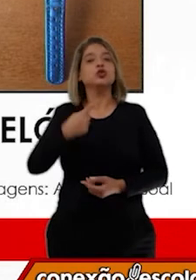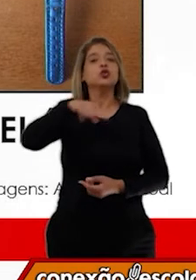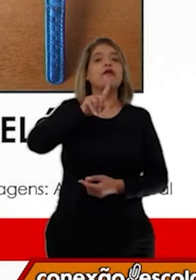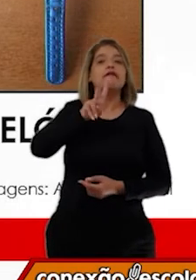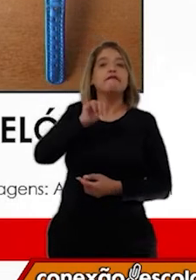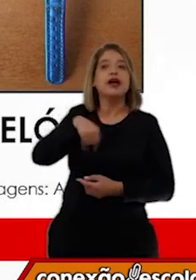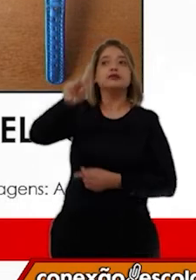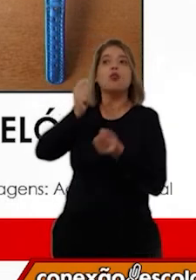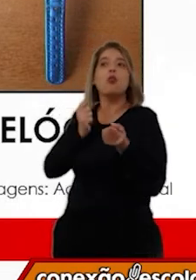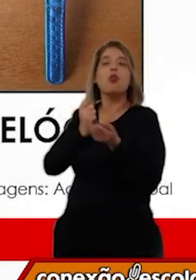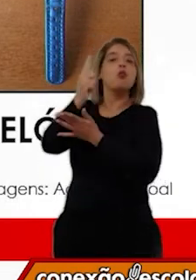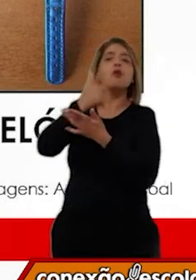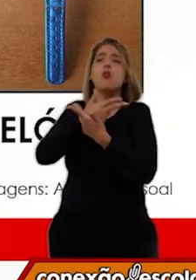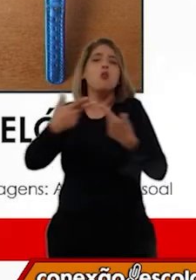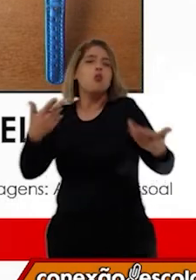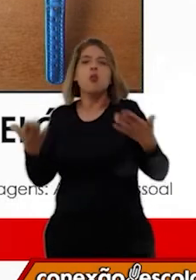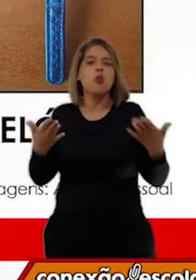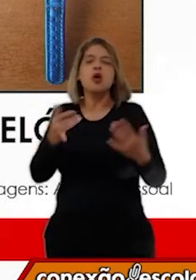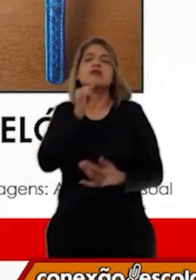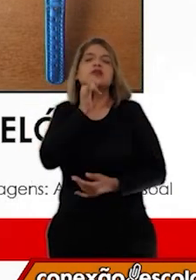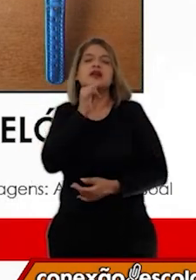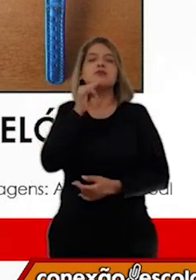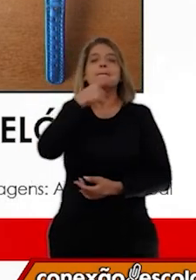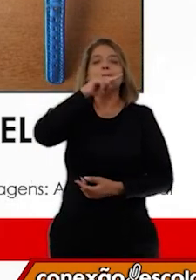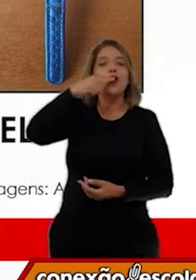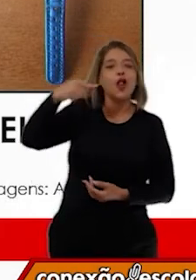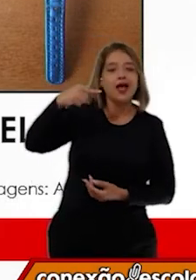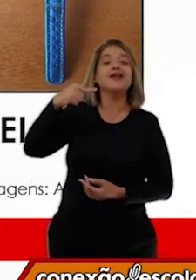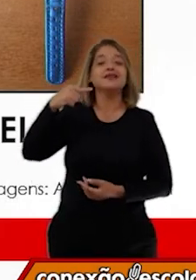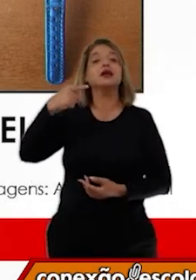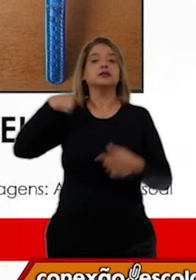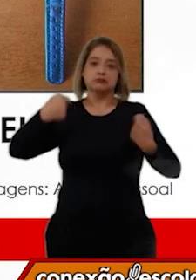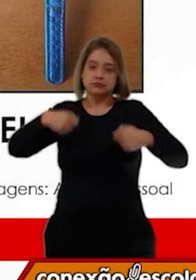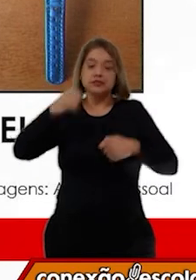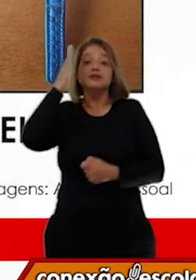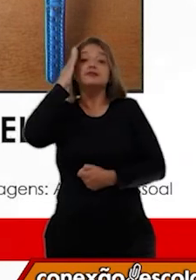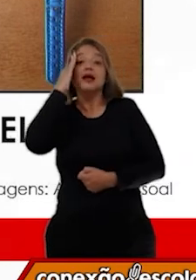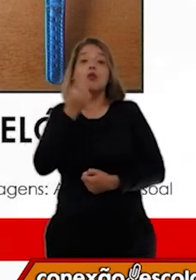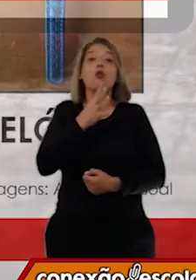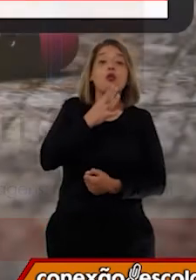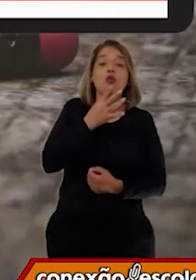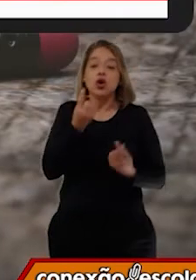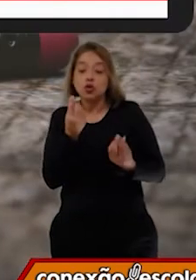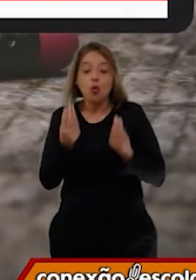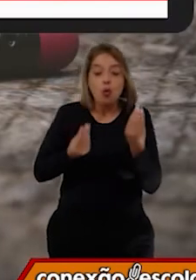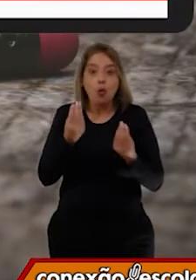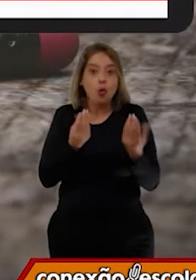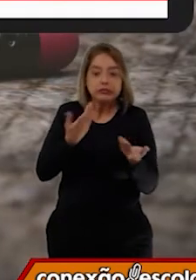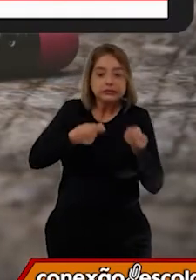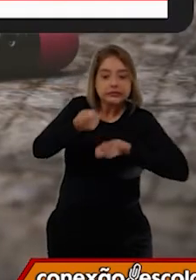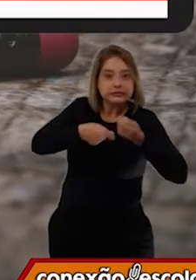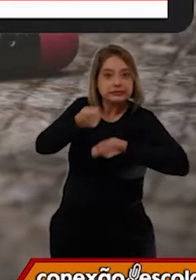vamos a comprar alguma coisa, comprar um picolé, nós precisamos conhecer o dinheiro, conhecer